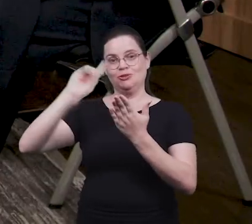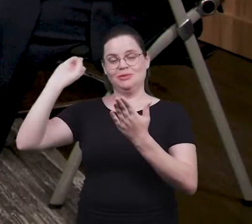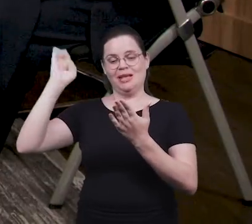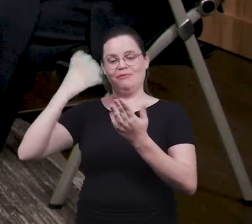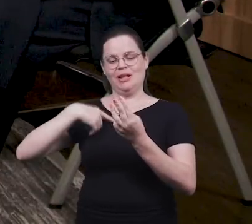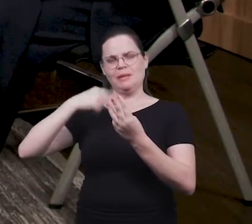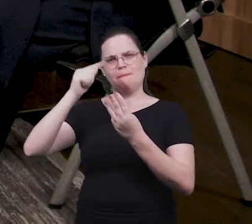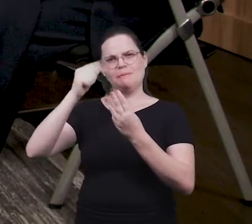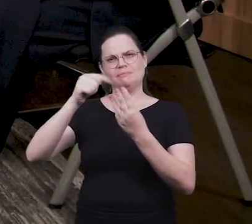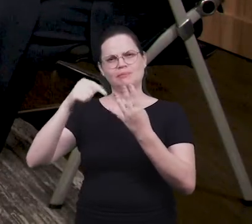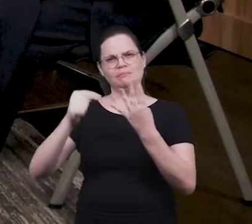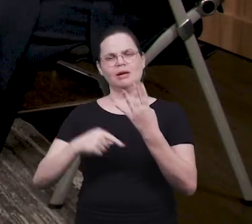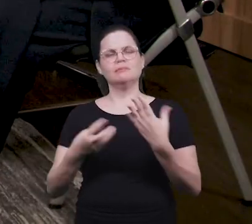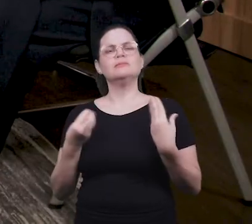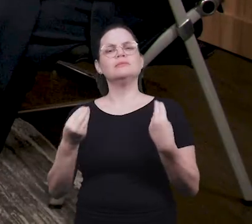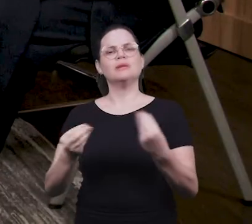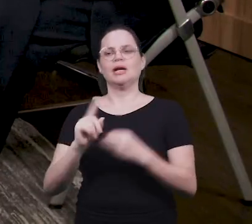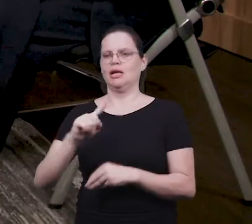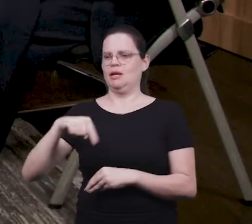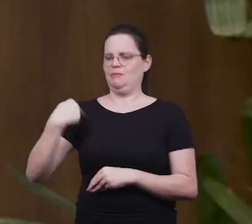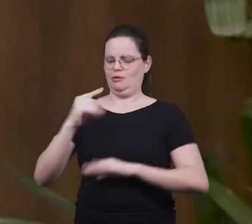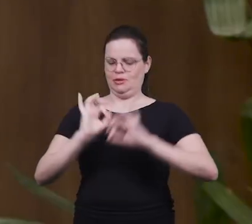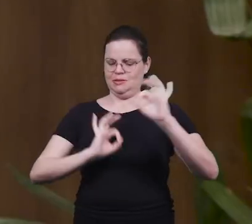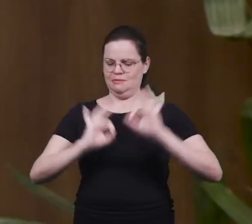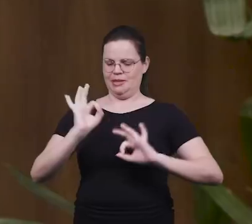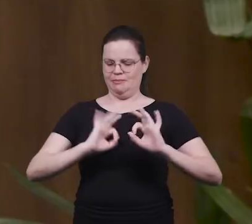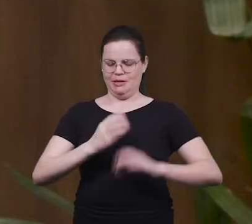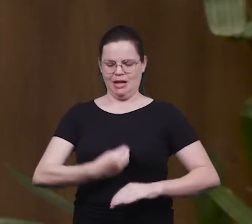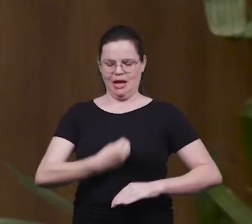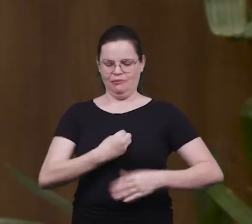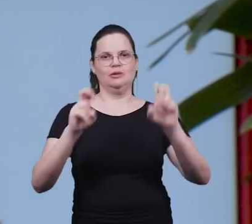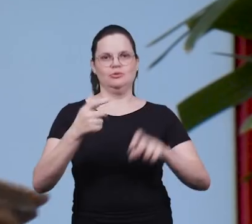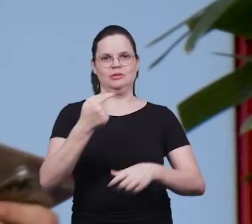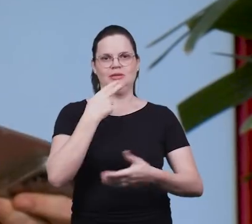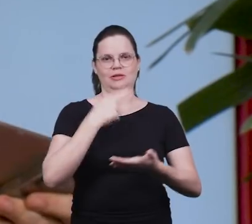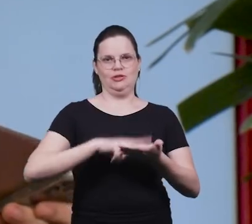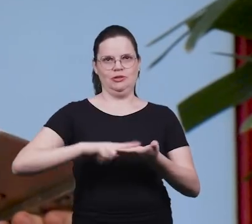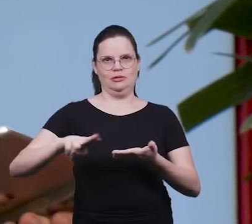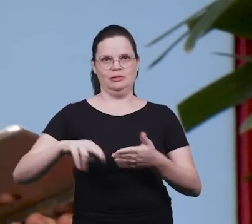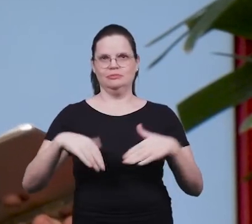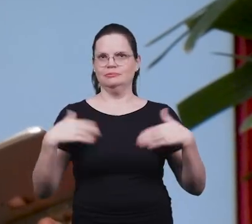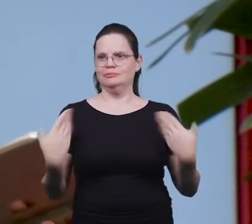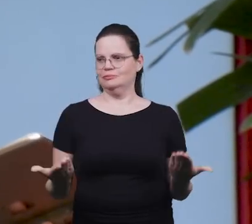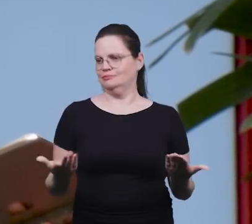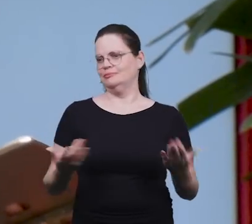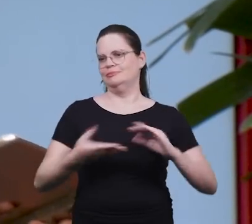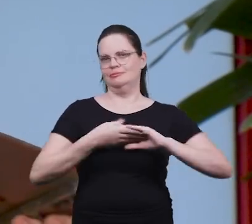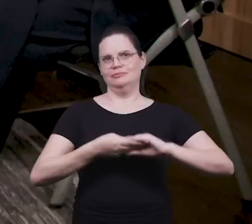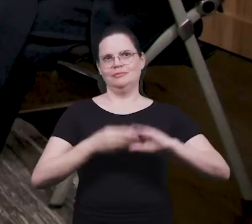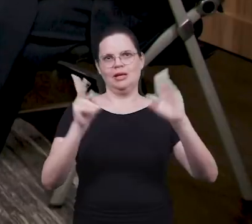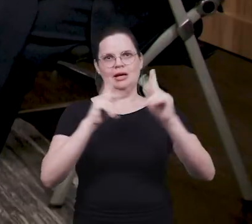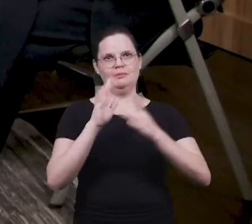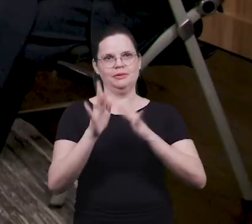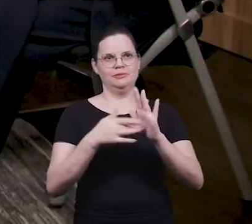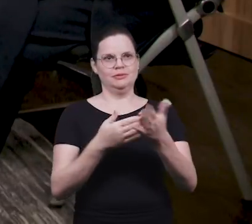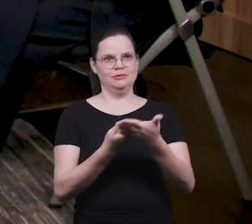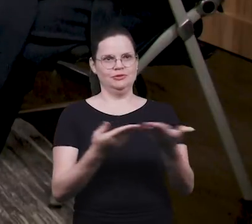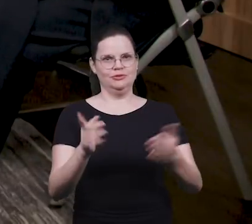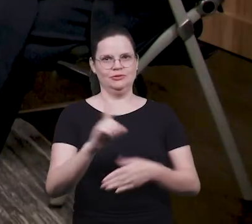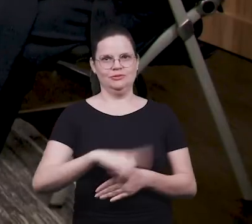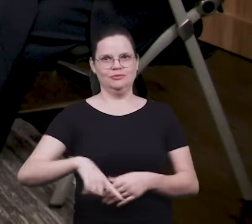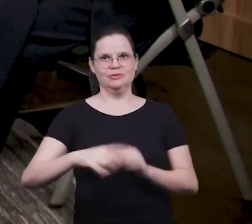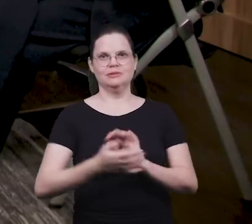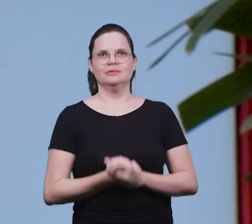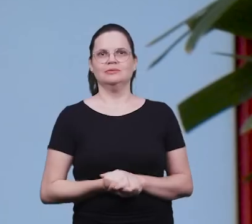isto nos prepara para o grande encontro com o Senhor nas nuvens. Companheiros, eu me despeço com a paz do Senhor Jesus. Estamos Amém. encerrando